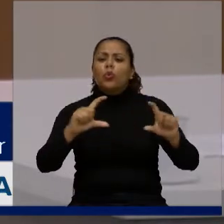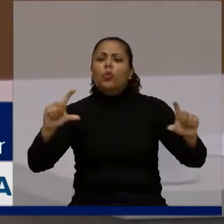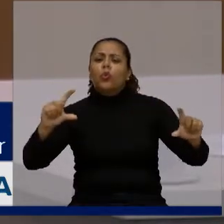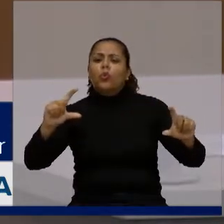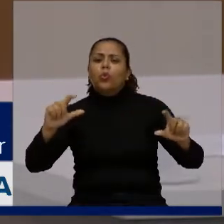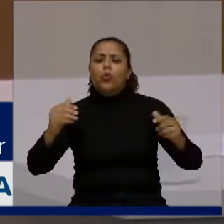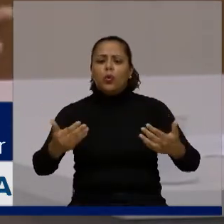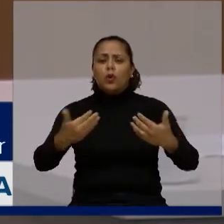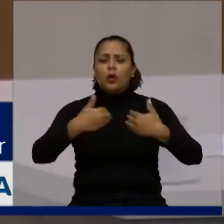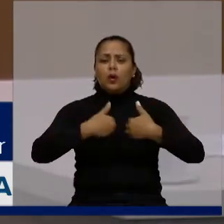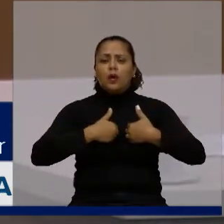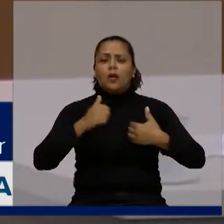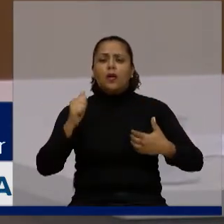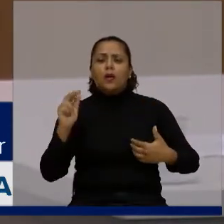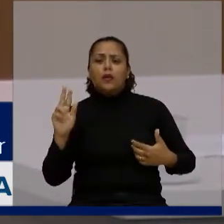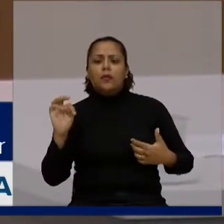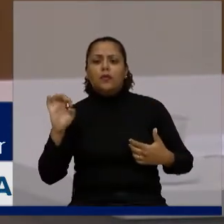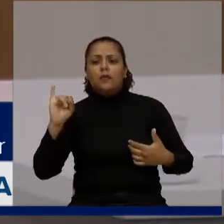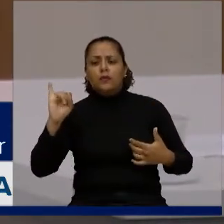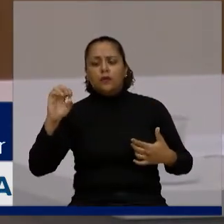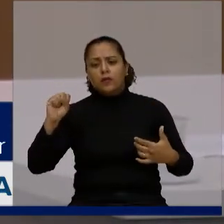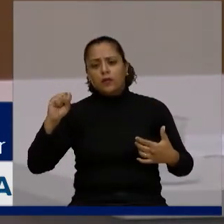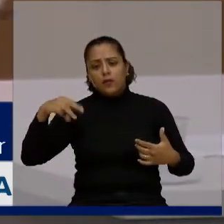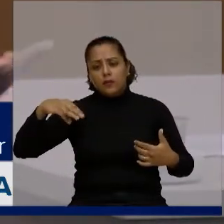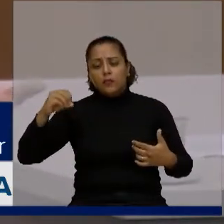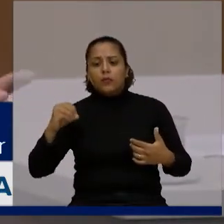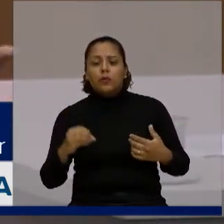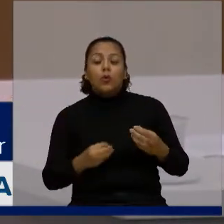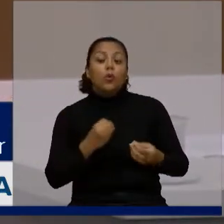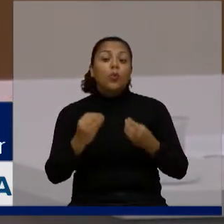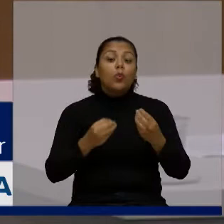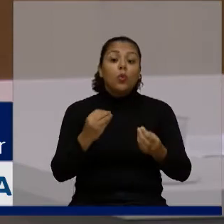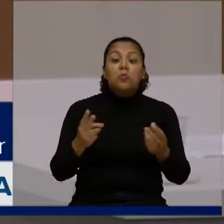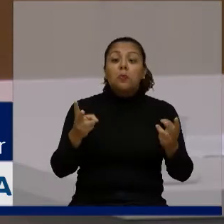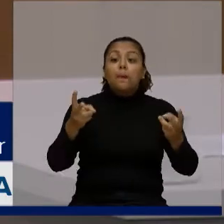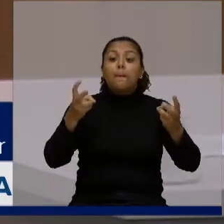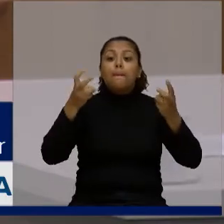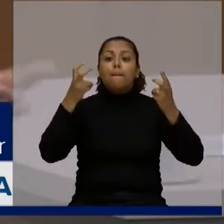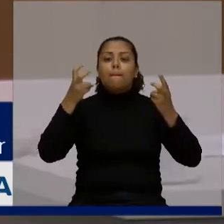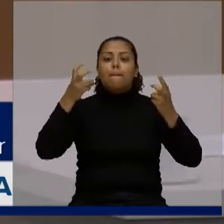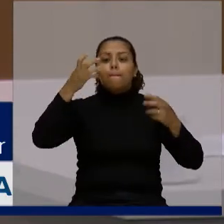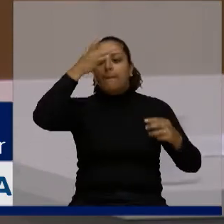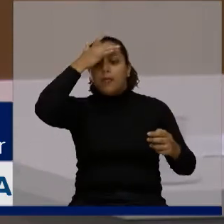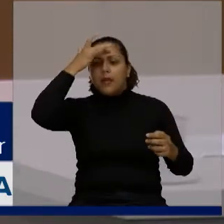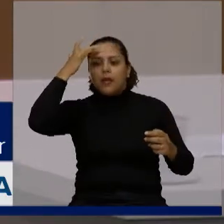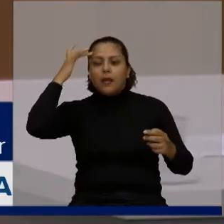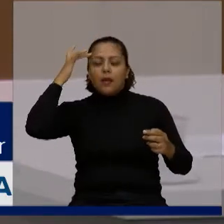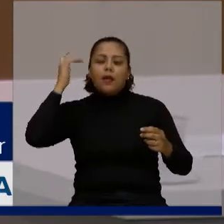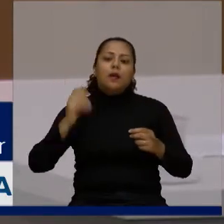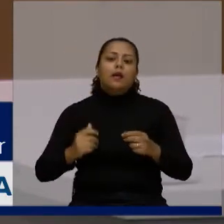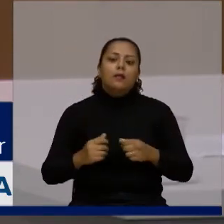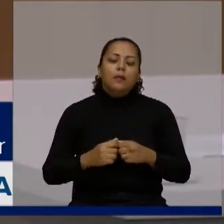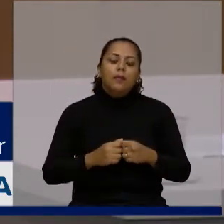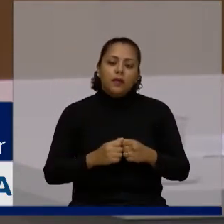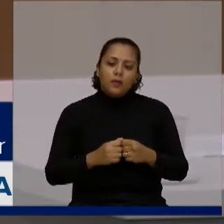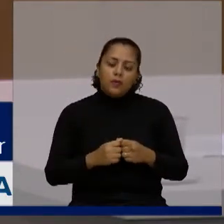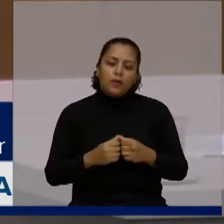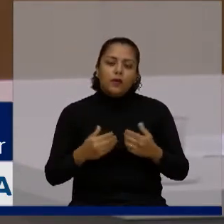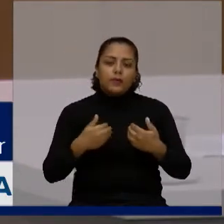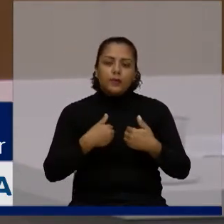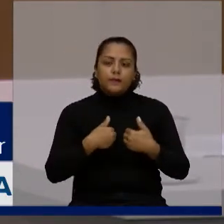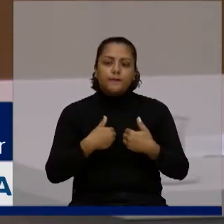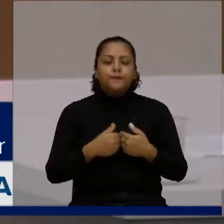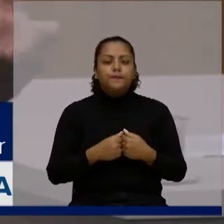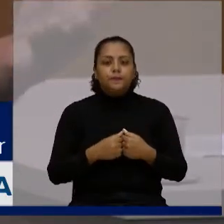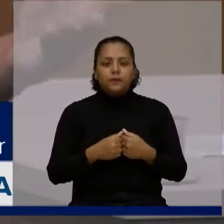que nós devemos identificar, como nós devemos proceder, né? E vai estar